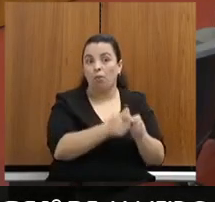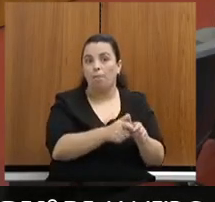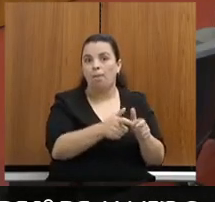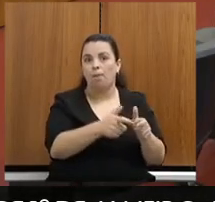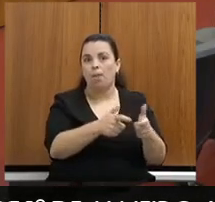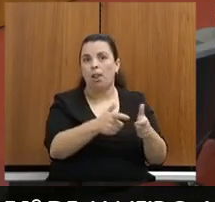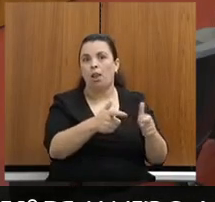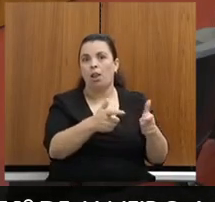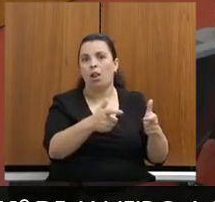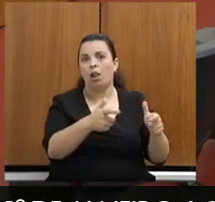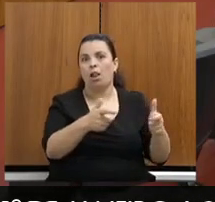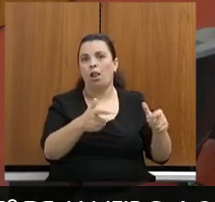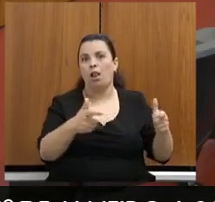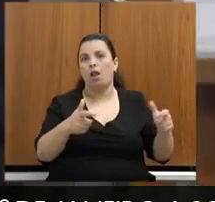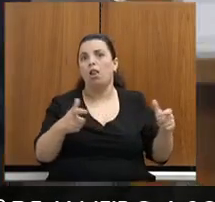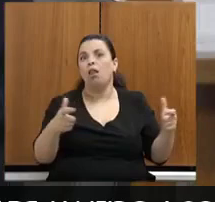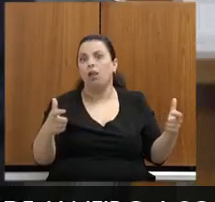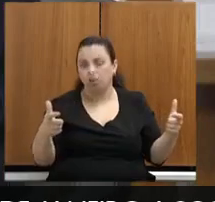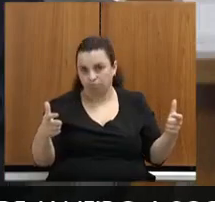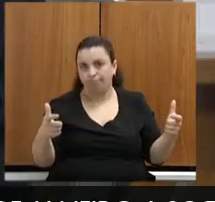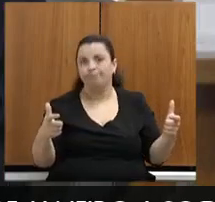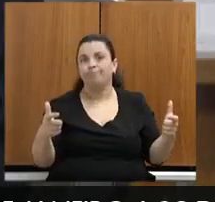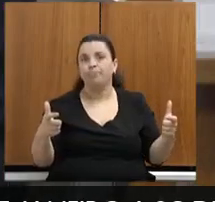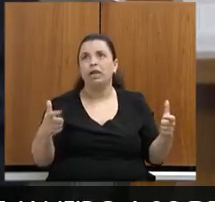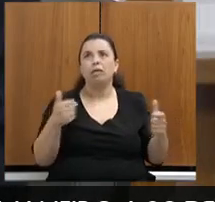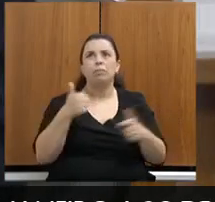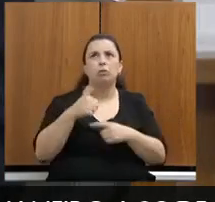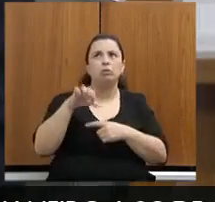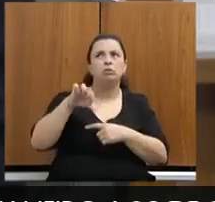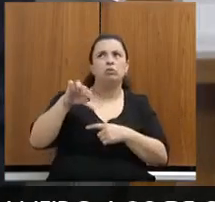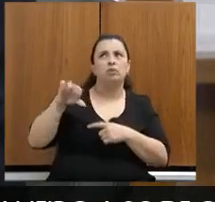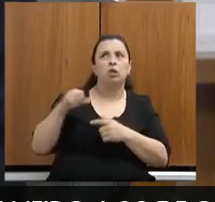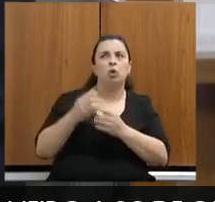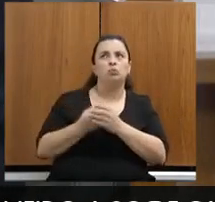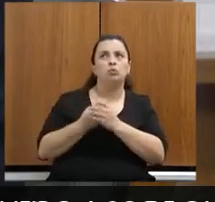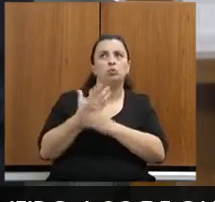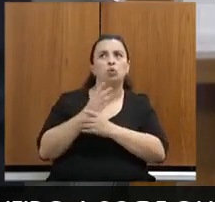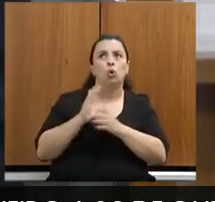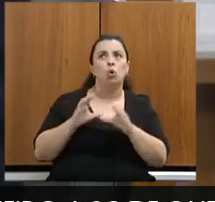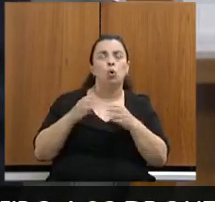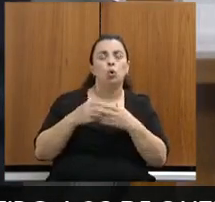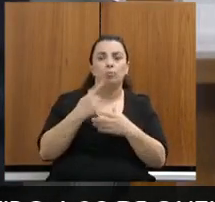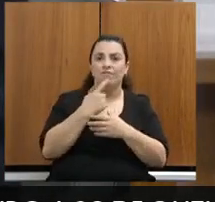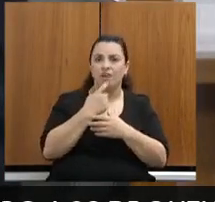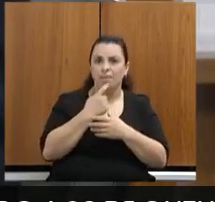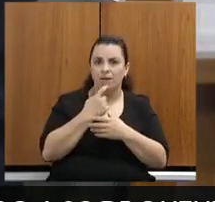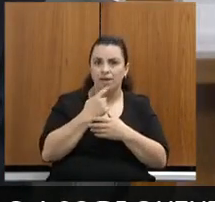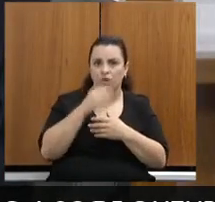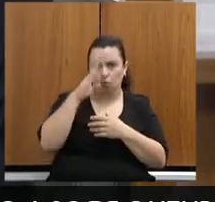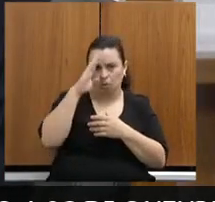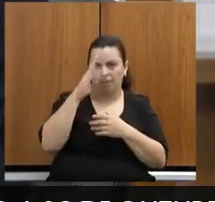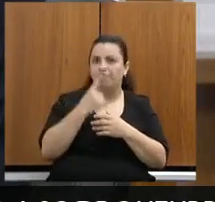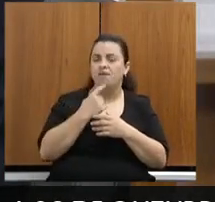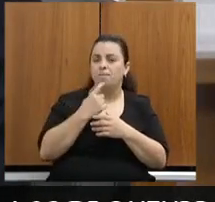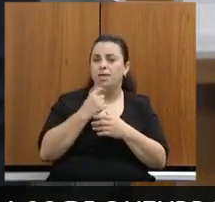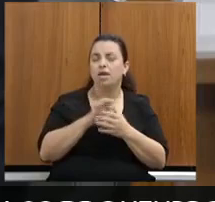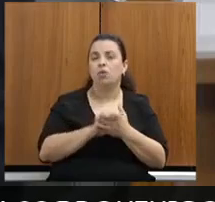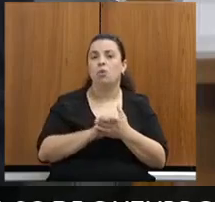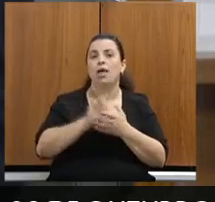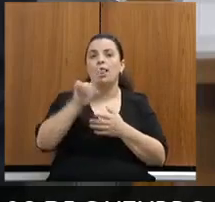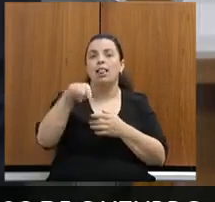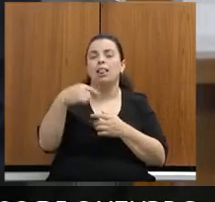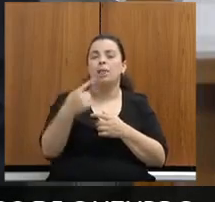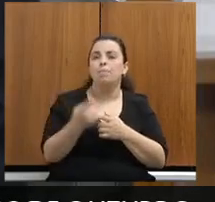1979 quando foi quando surgiu o comando vermelho 83 infelizmente com a função no governo Leonel Brizola